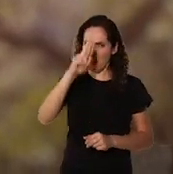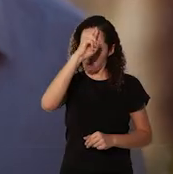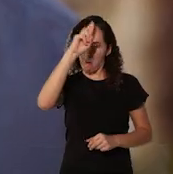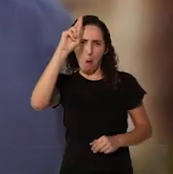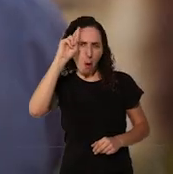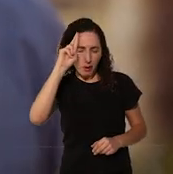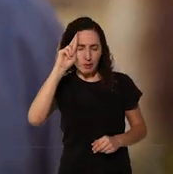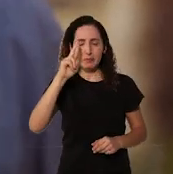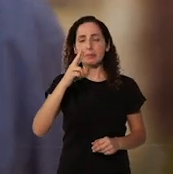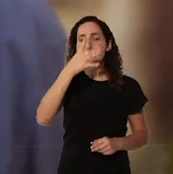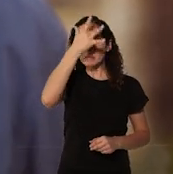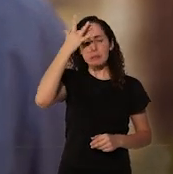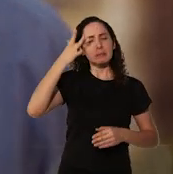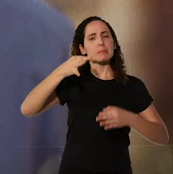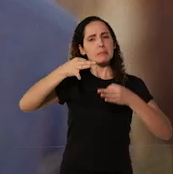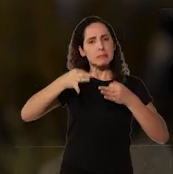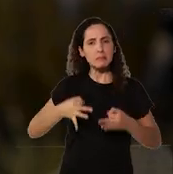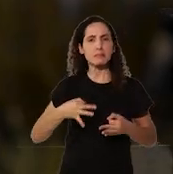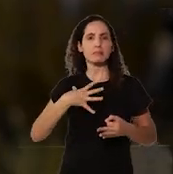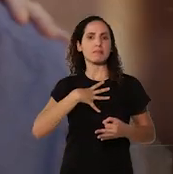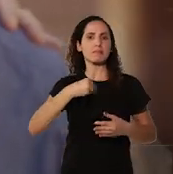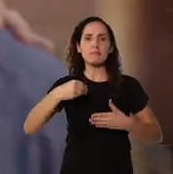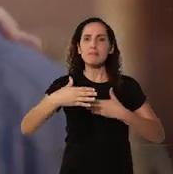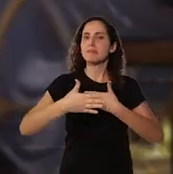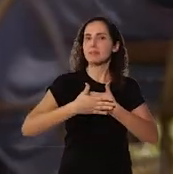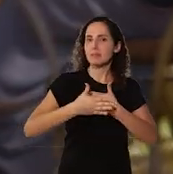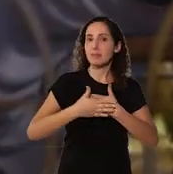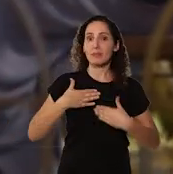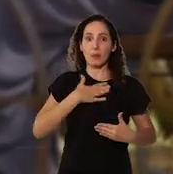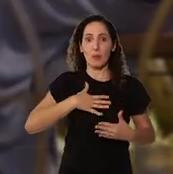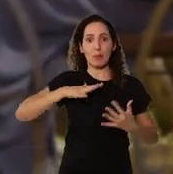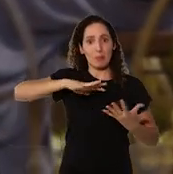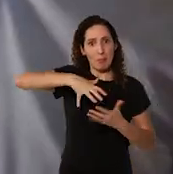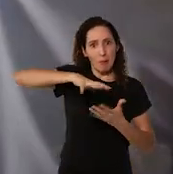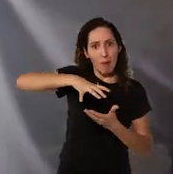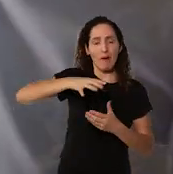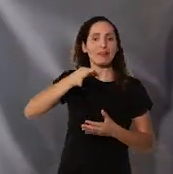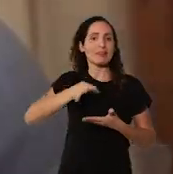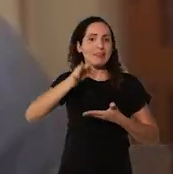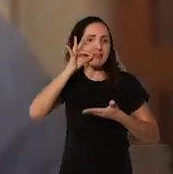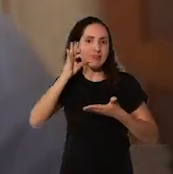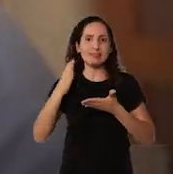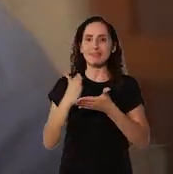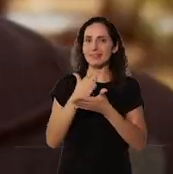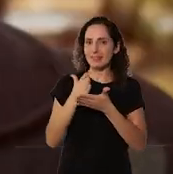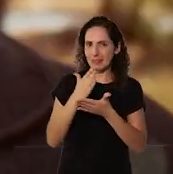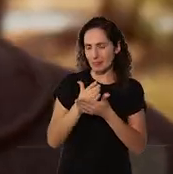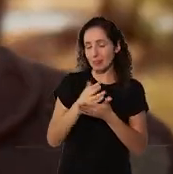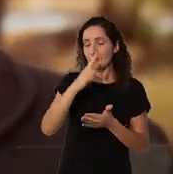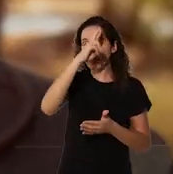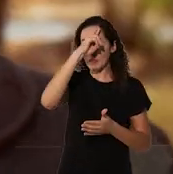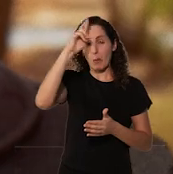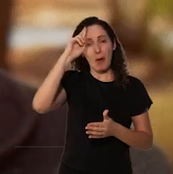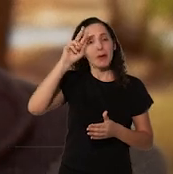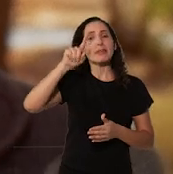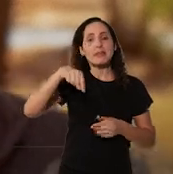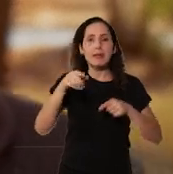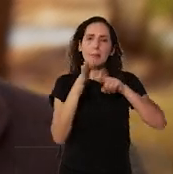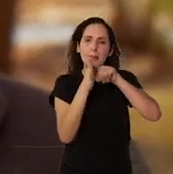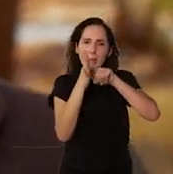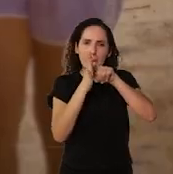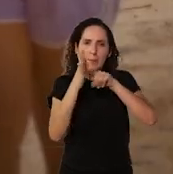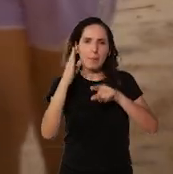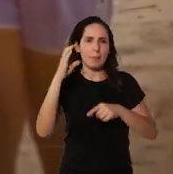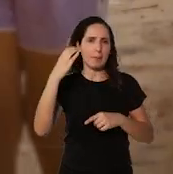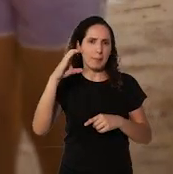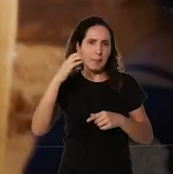Rock? Um cara do direito, um filho de Ribeirão Preto. Gosta de bola, café e livros. Rock é cientista